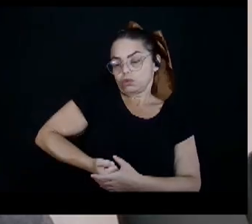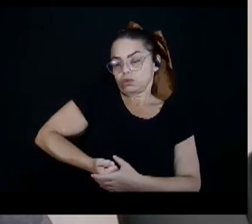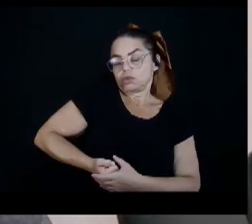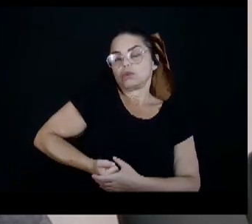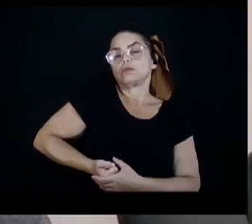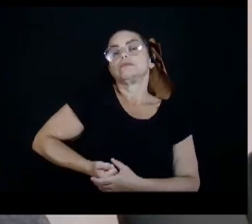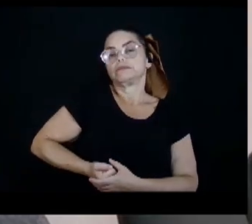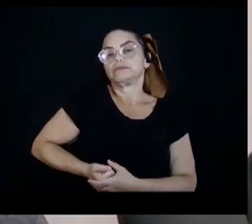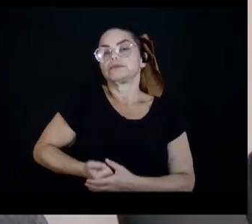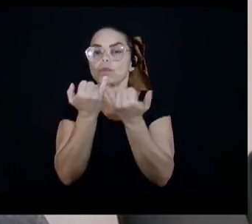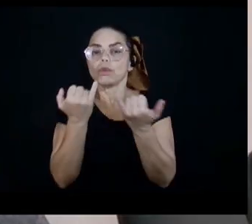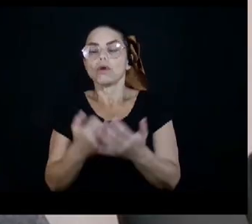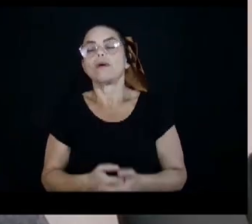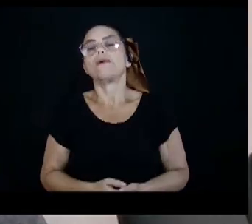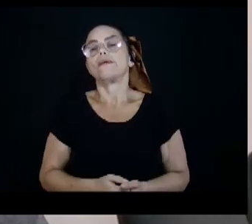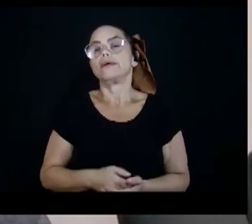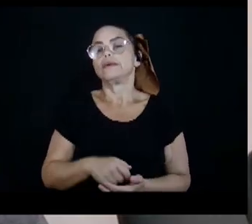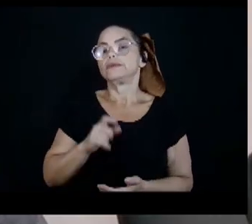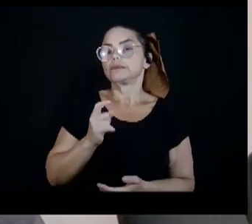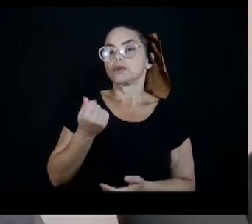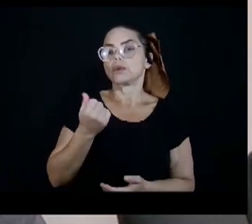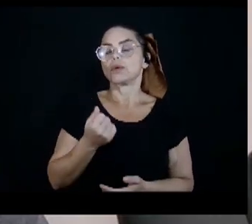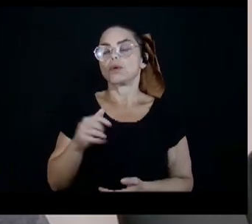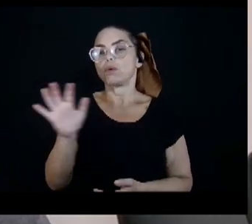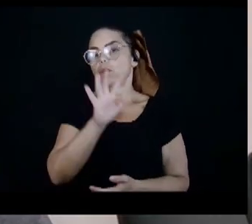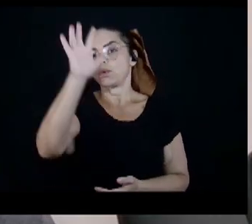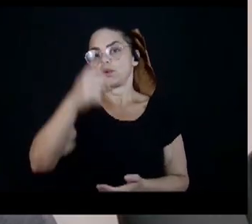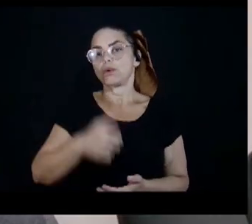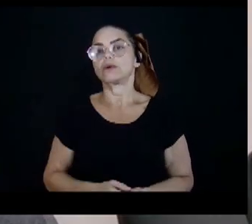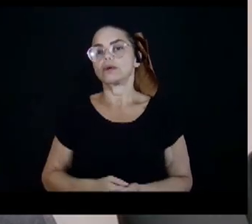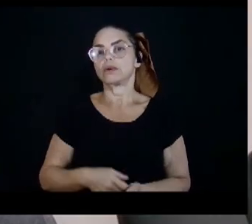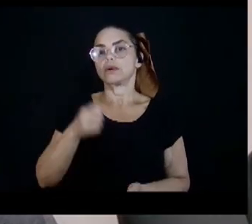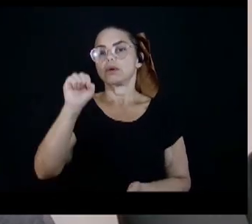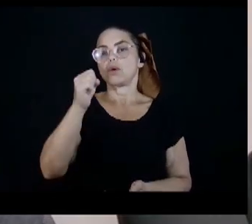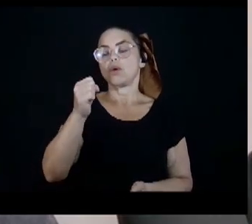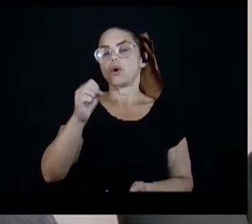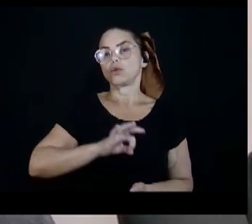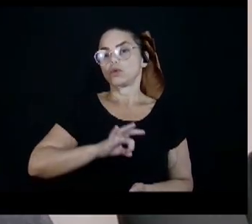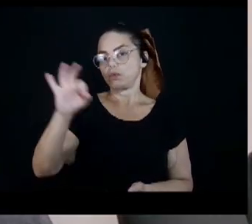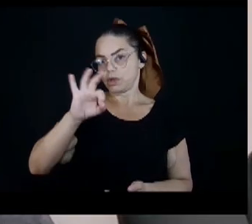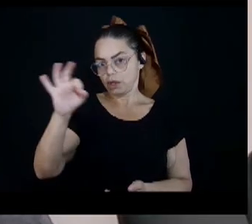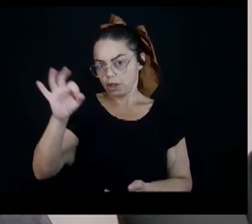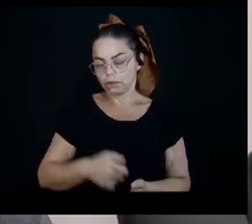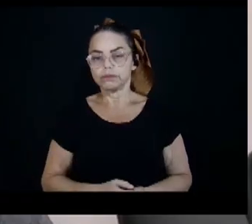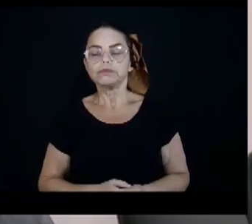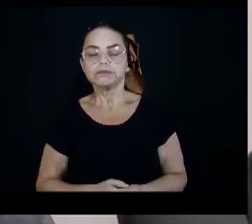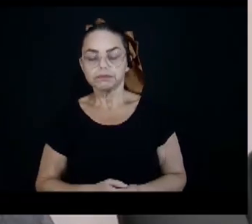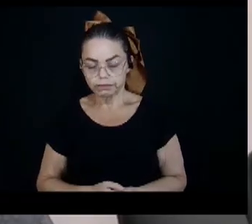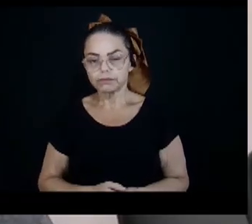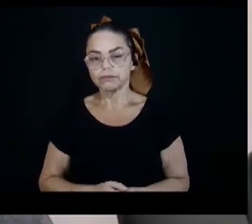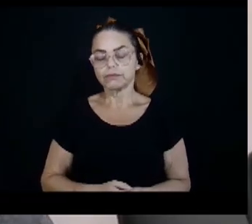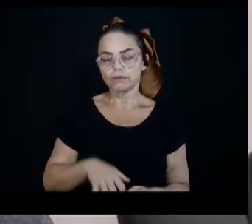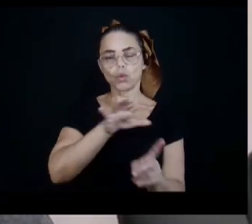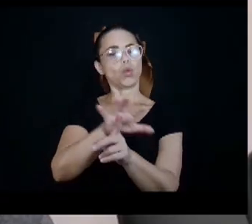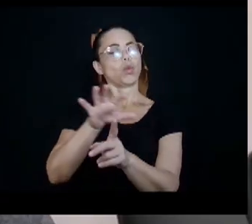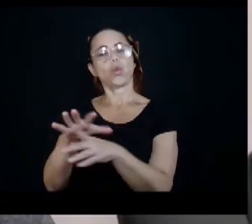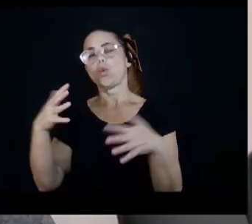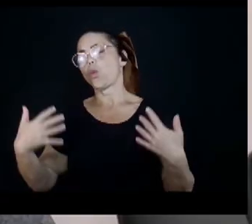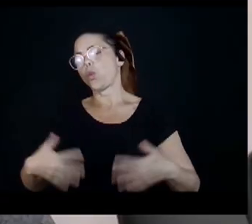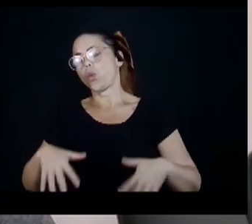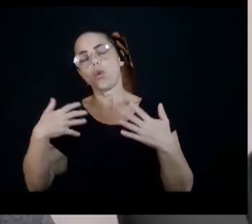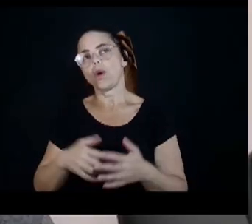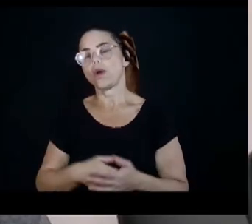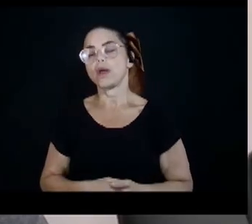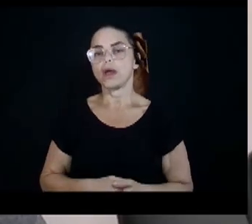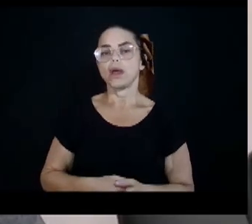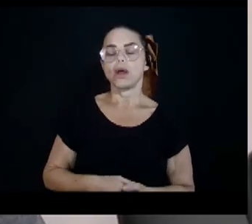alta renda, esse percentual chega a 8%. Então, o impacto é enorme, né? O próprio Walmart, em dezembro do ano